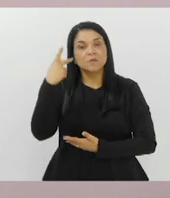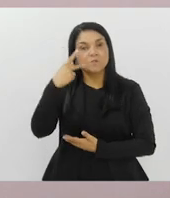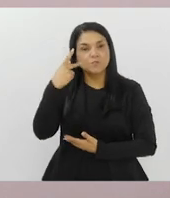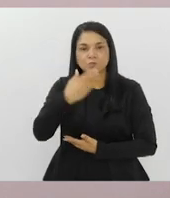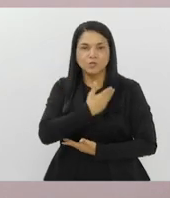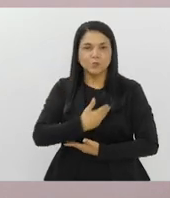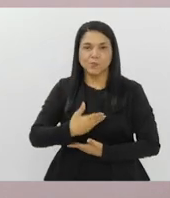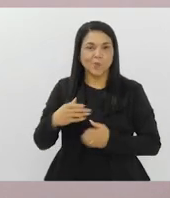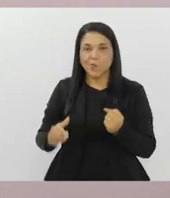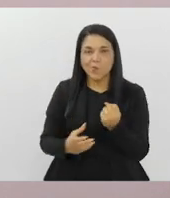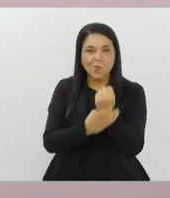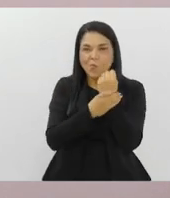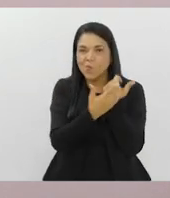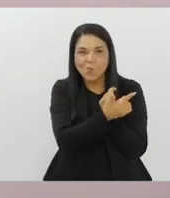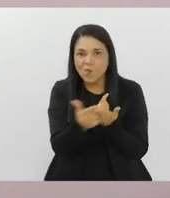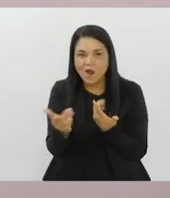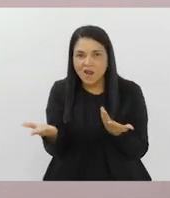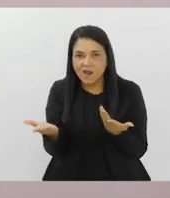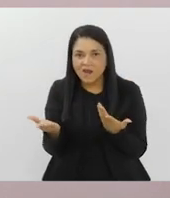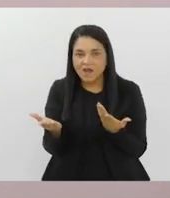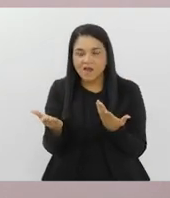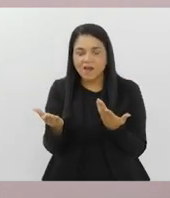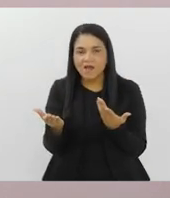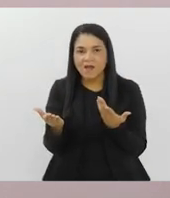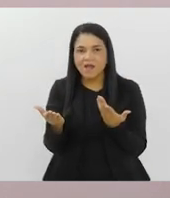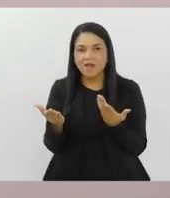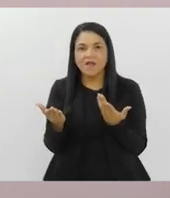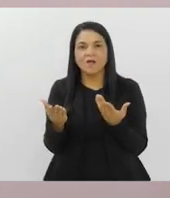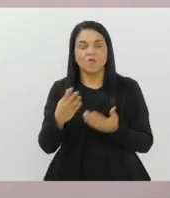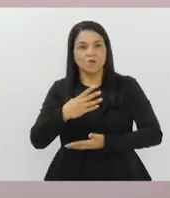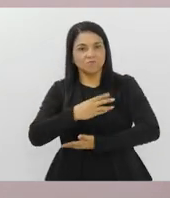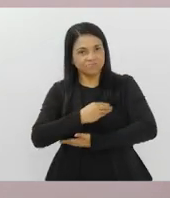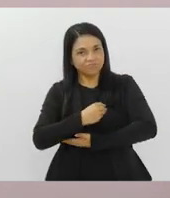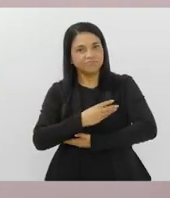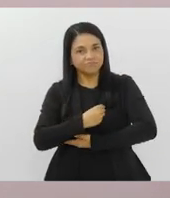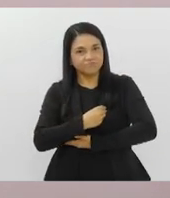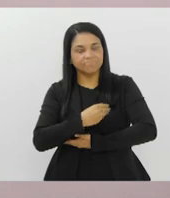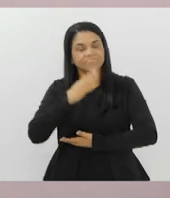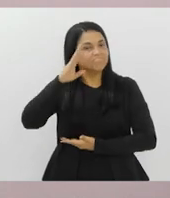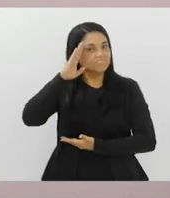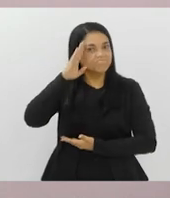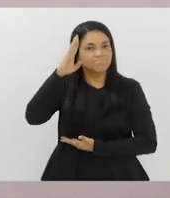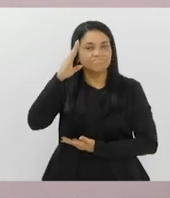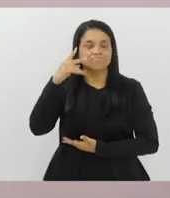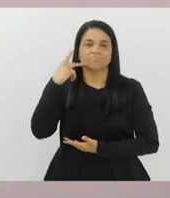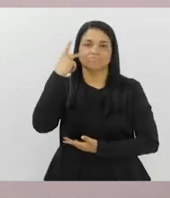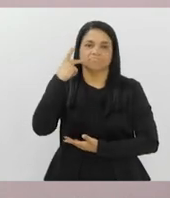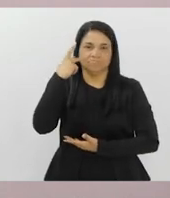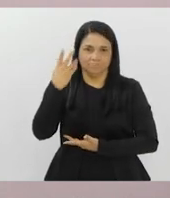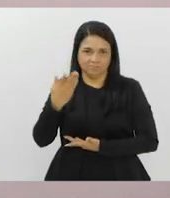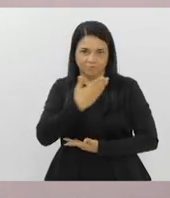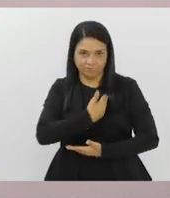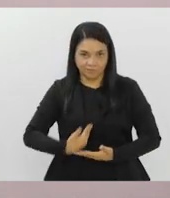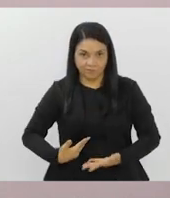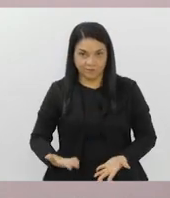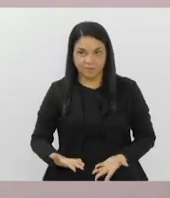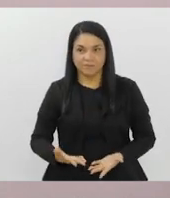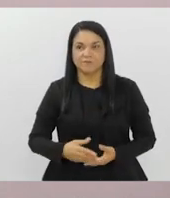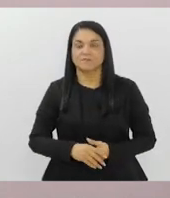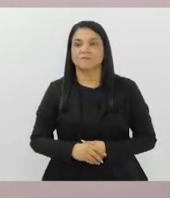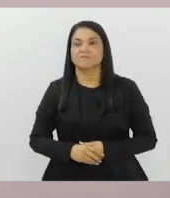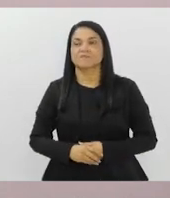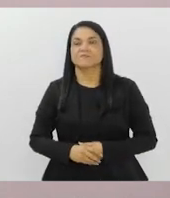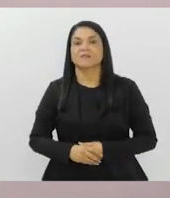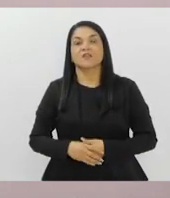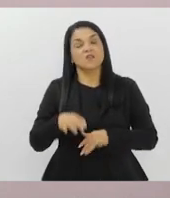não garantam que, de fato, o aleitamento materno seja uma prioridade na política pública. E aí, só para